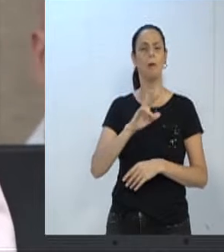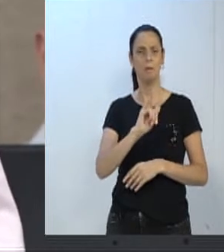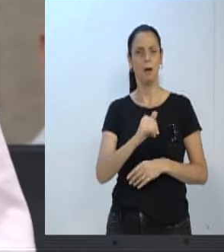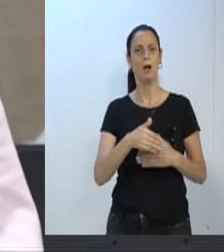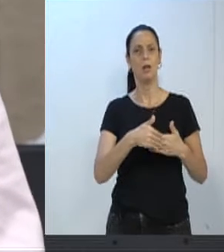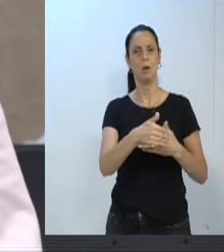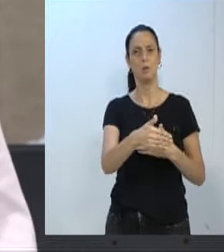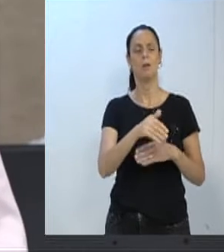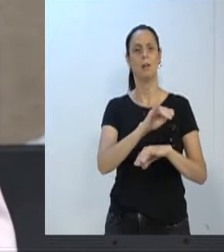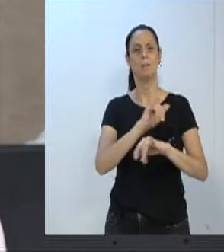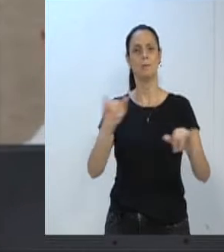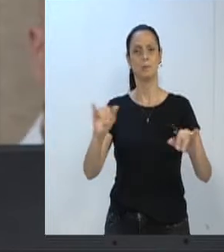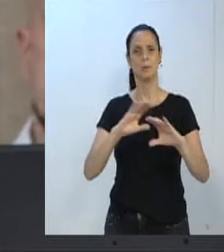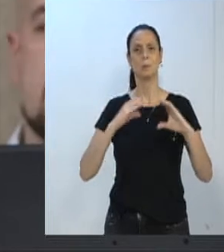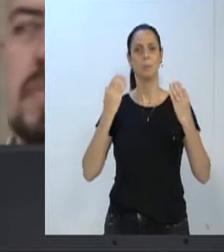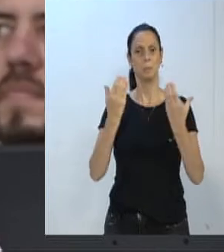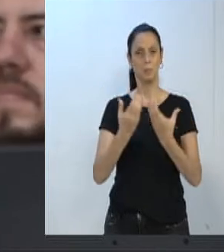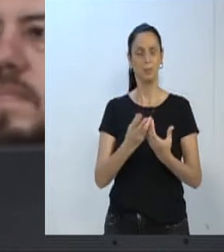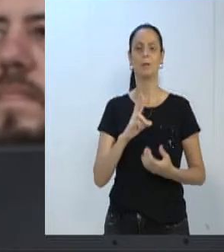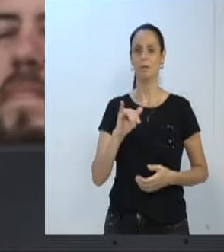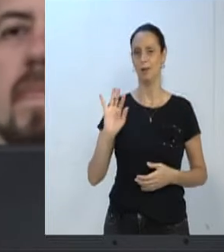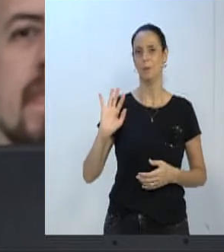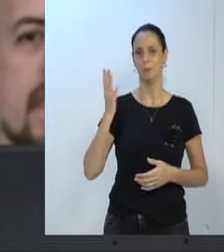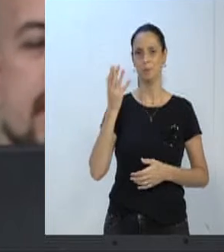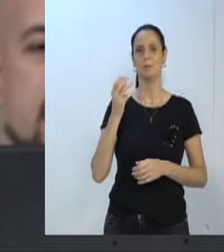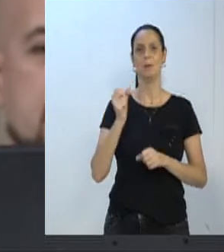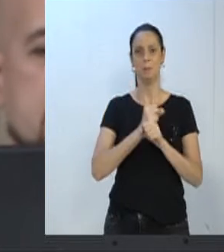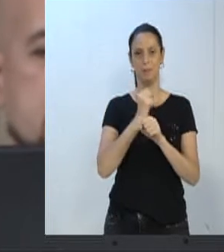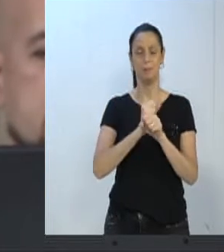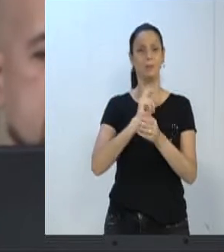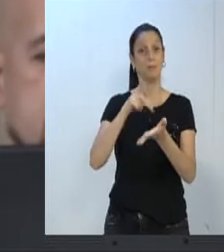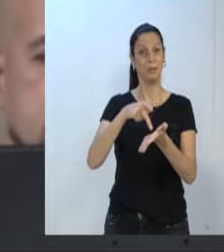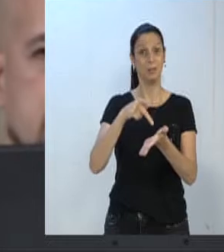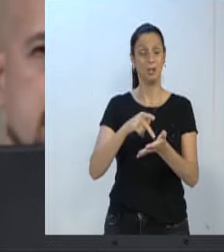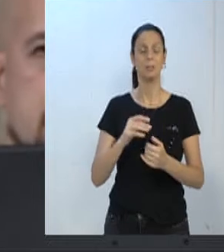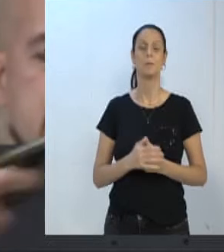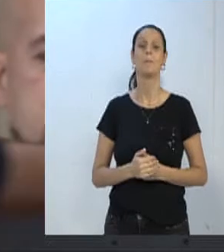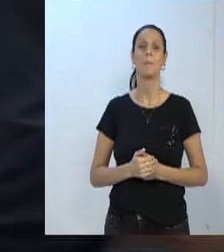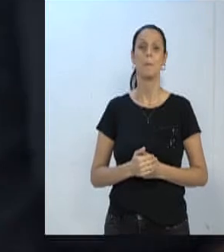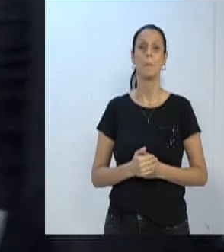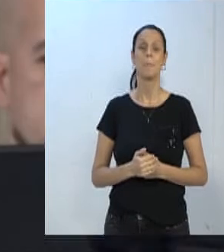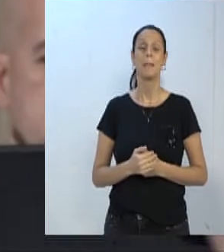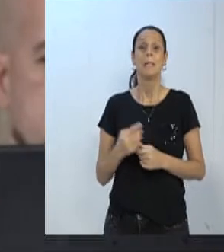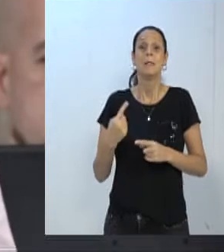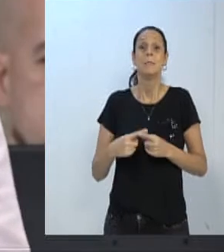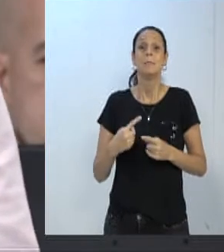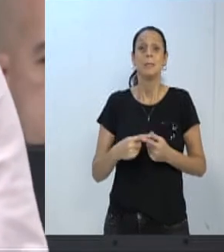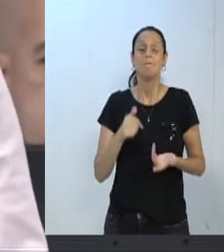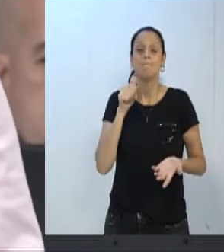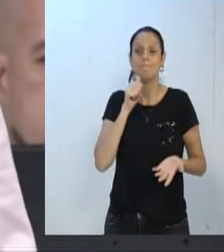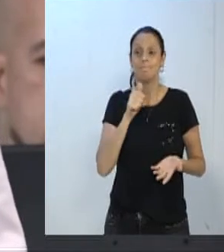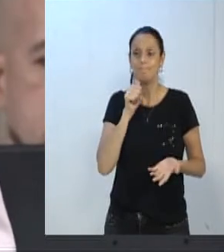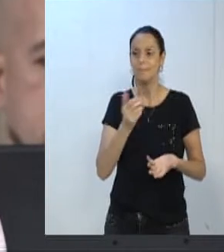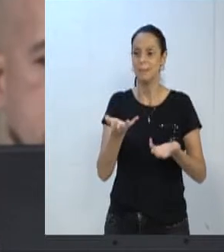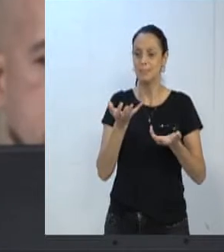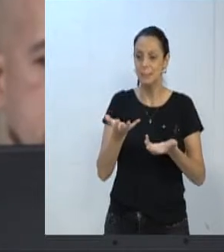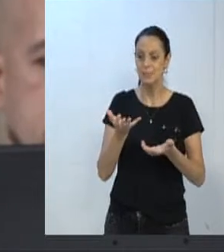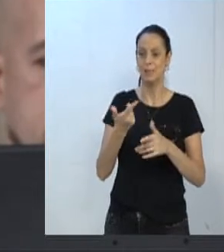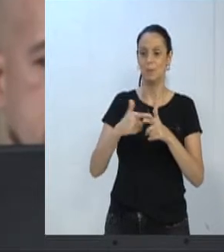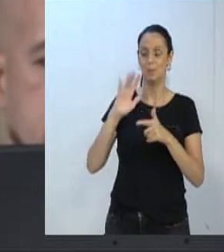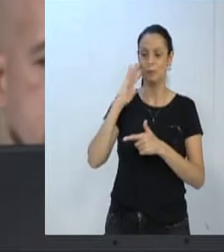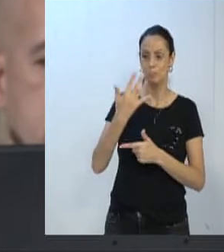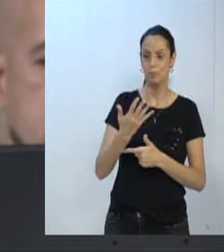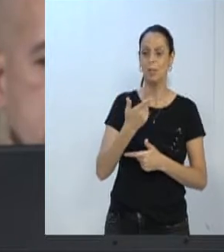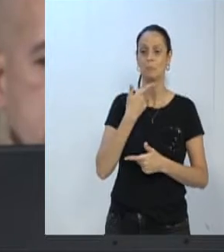poder essa notícia boa para comunidade enfim já que cobrou muito dela e ela não poderia colocar isso no plano de gestão porque não cabe ela colocar isso no plano de gestão